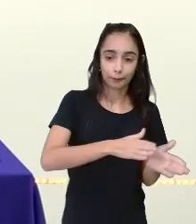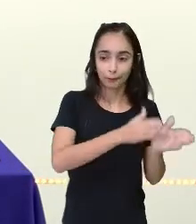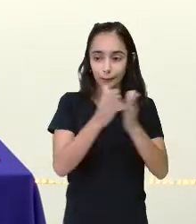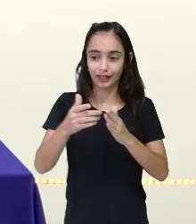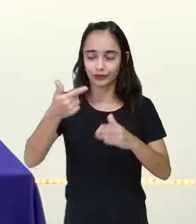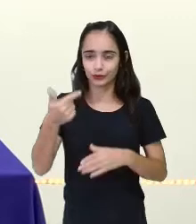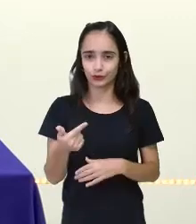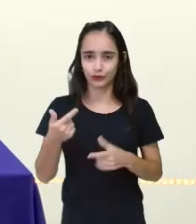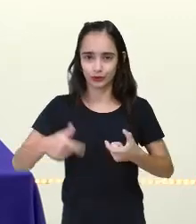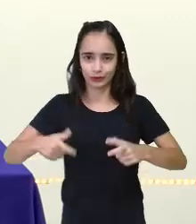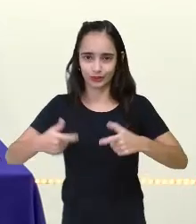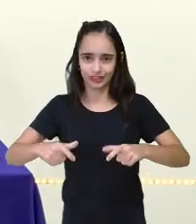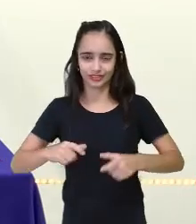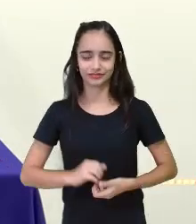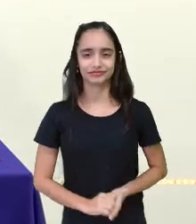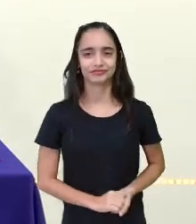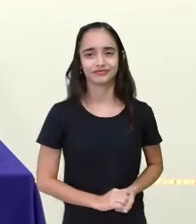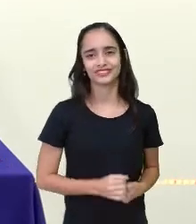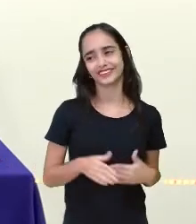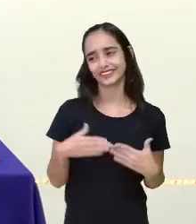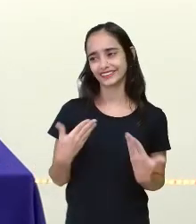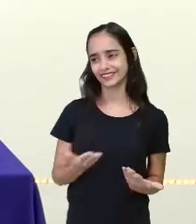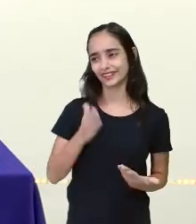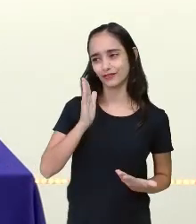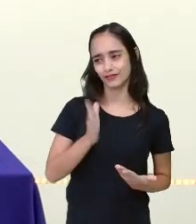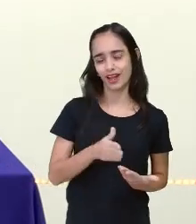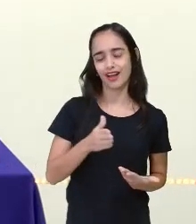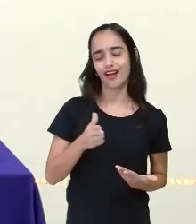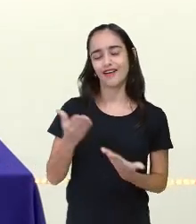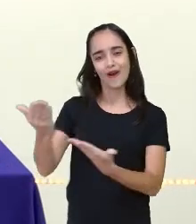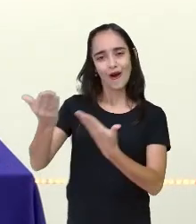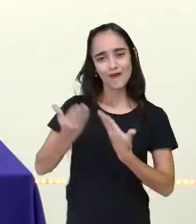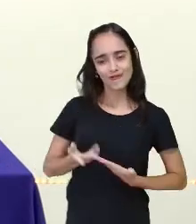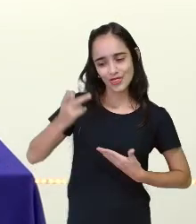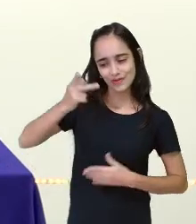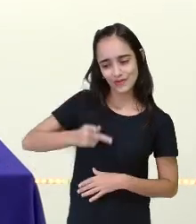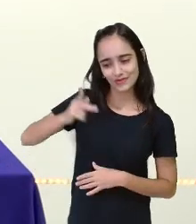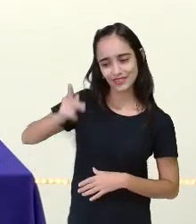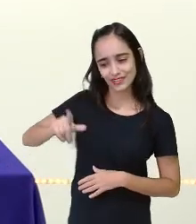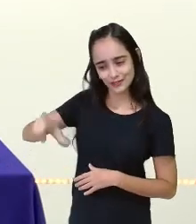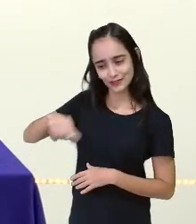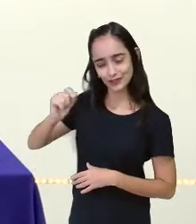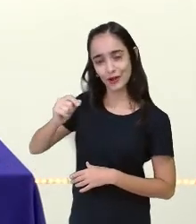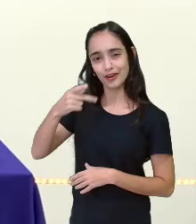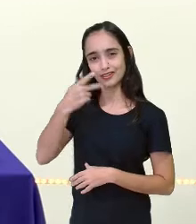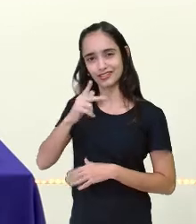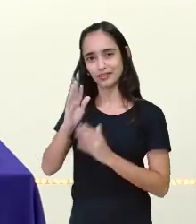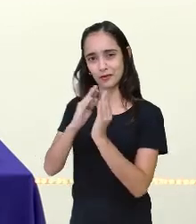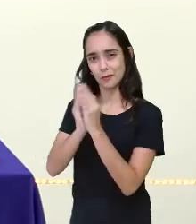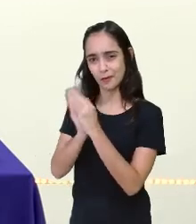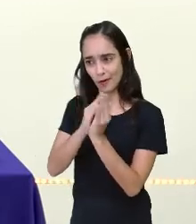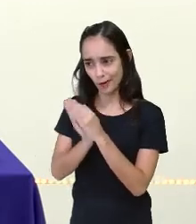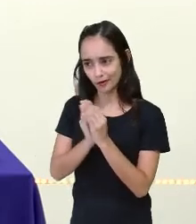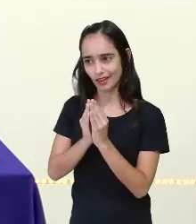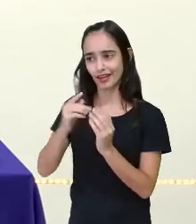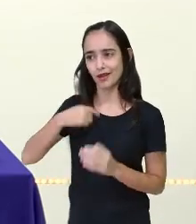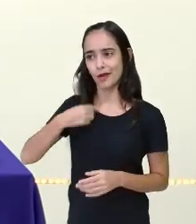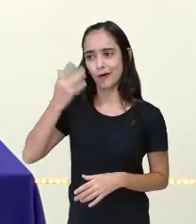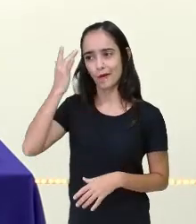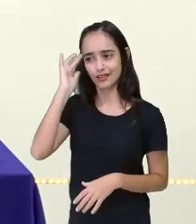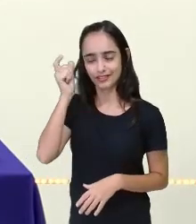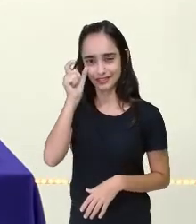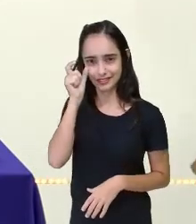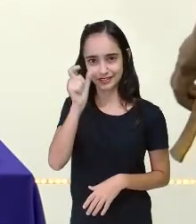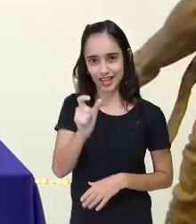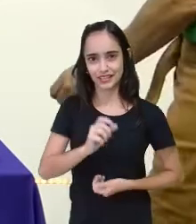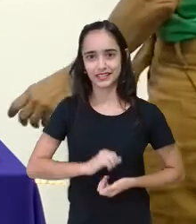convido a professora Esté, ela já escolheu o bonequinho dela, né? Eu vou até pedir para que ela justifique a escolha dela, que eu achei muito interessante quando